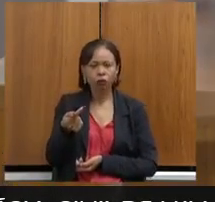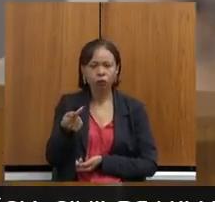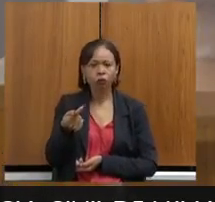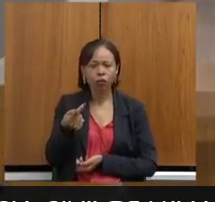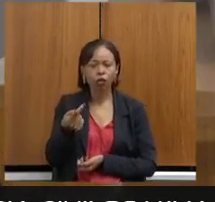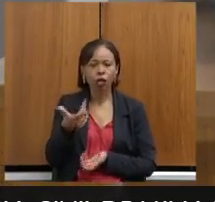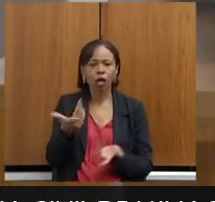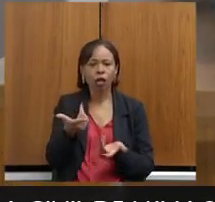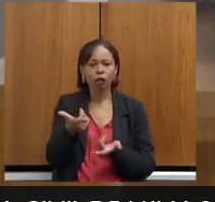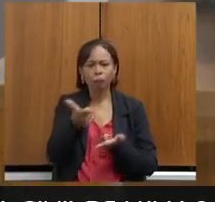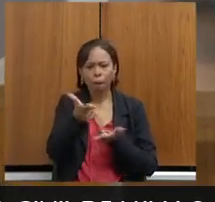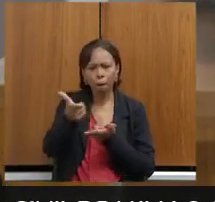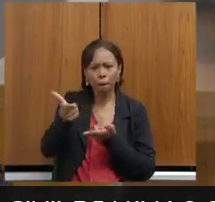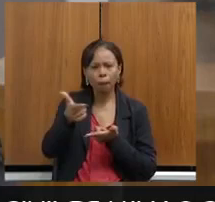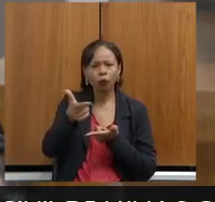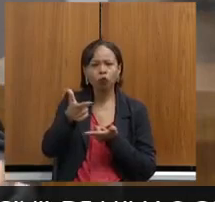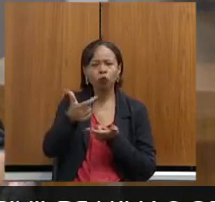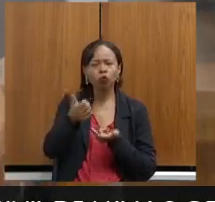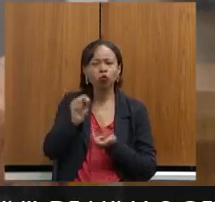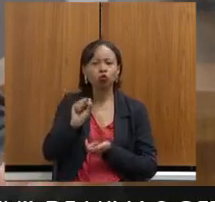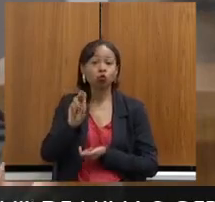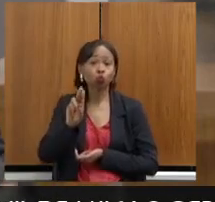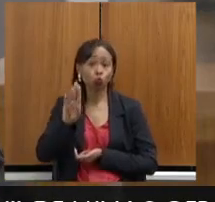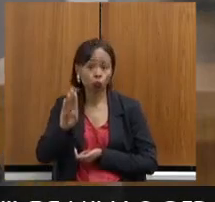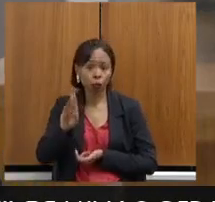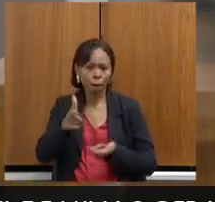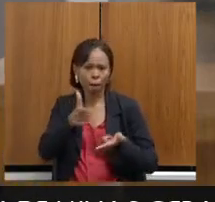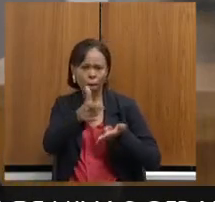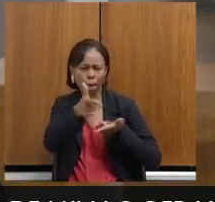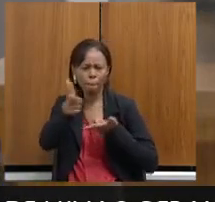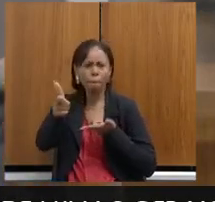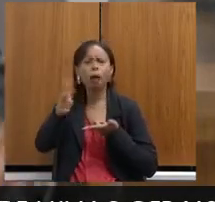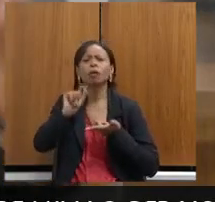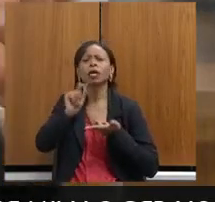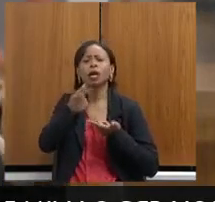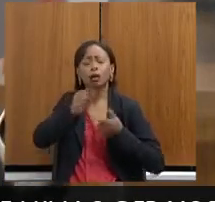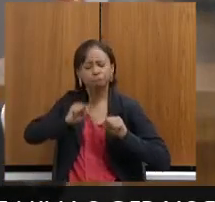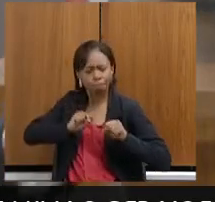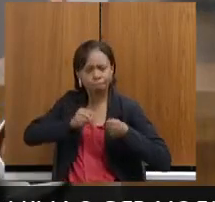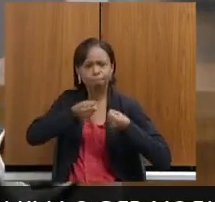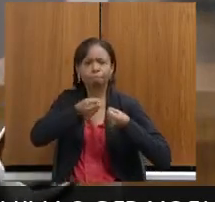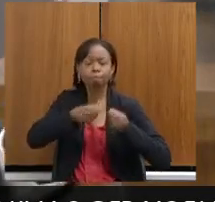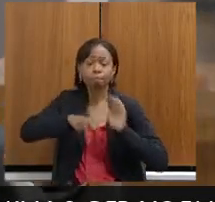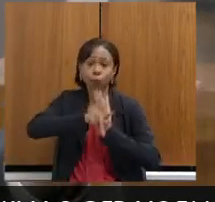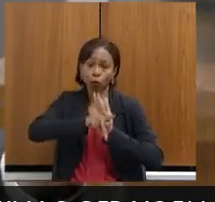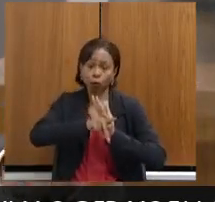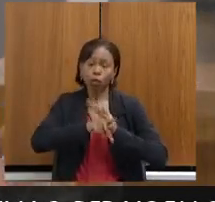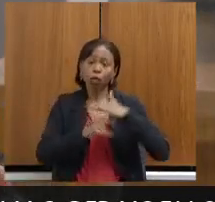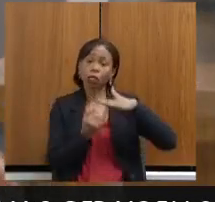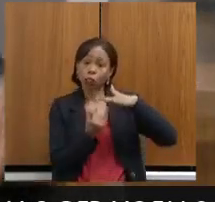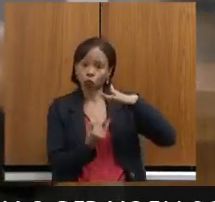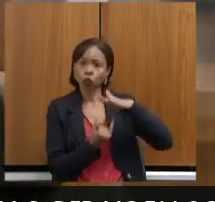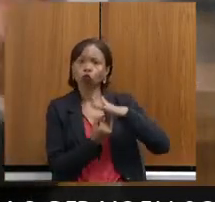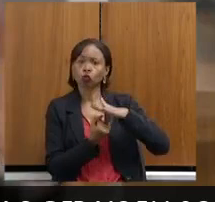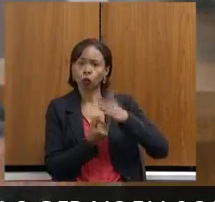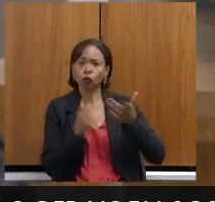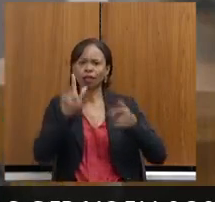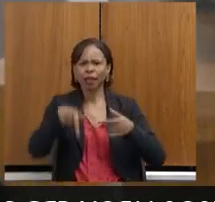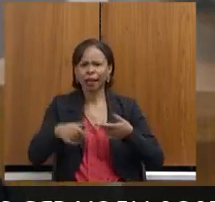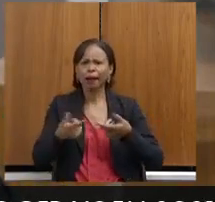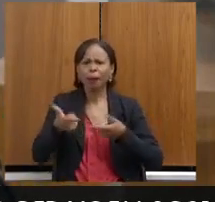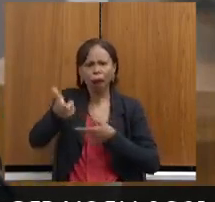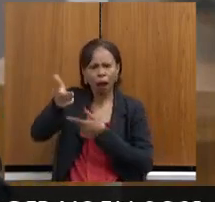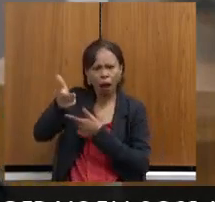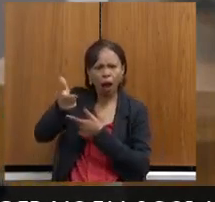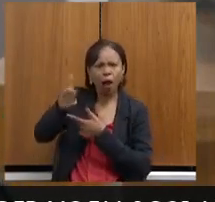submetralhadora né que é para defesa da instituição essas armas de grosso calibre de